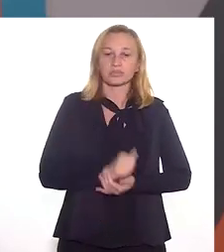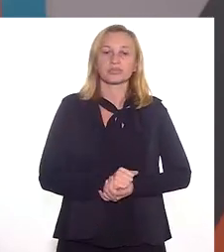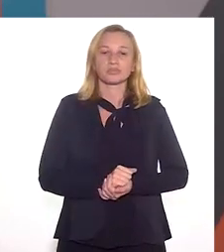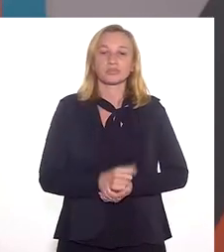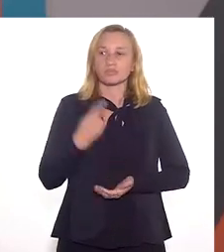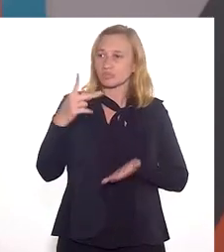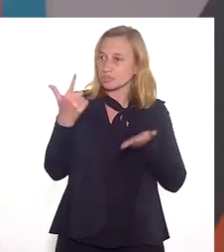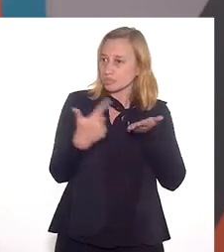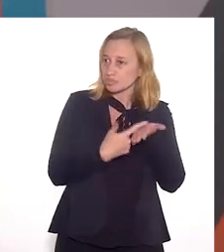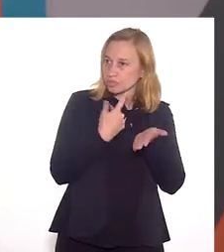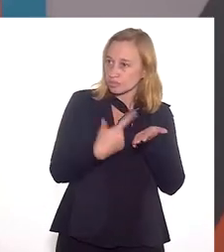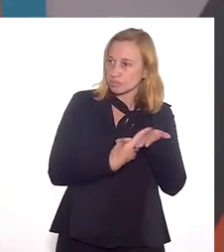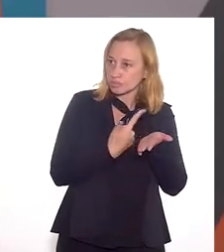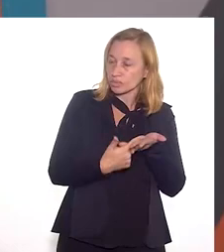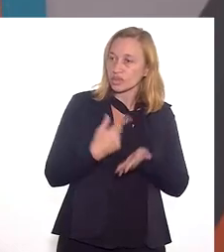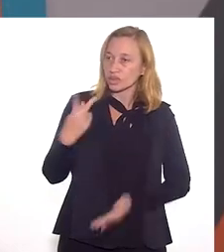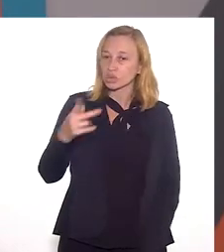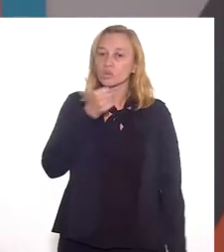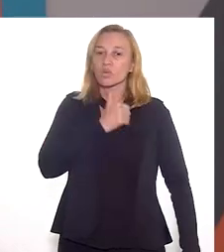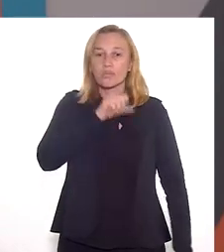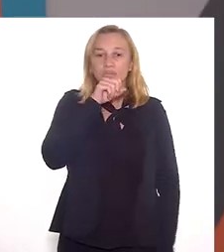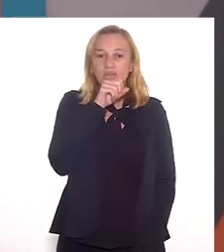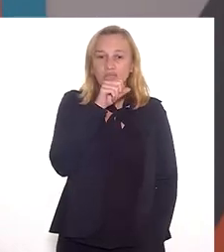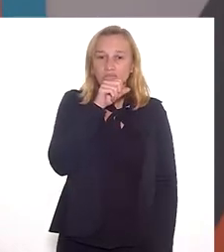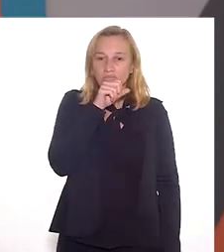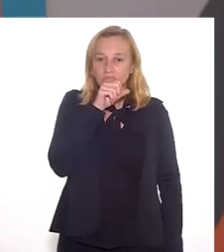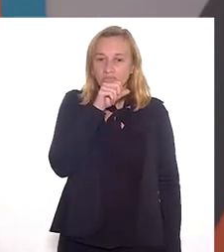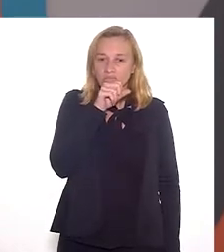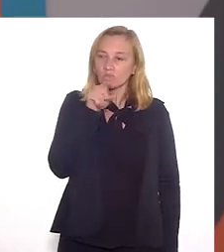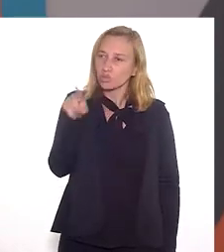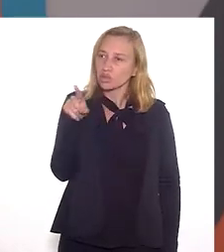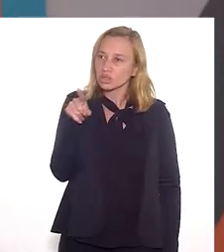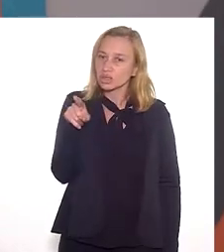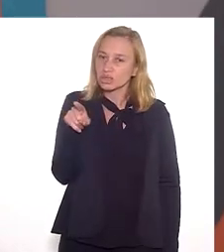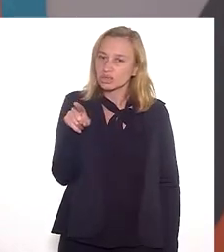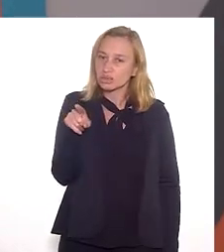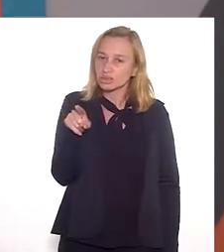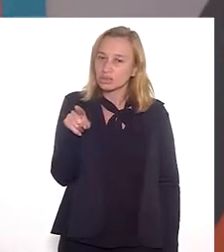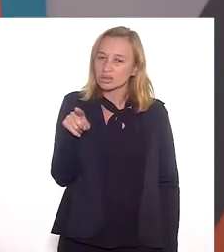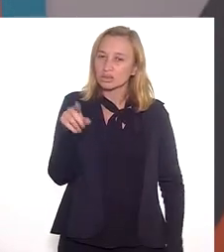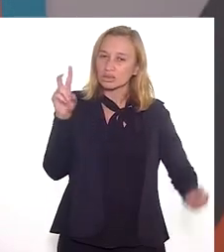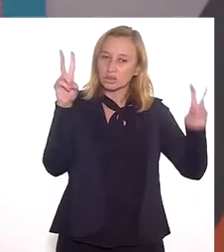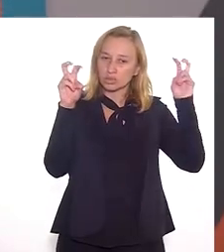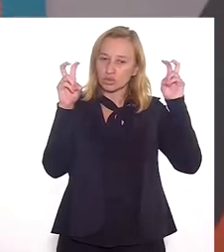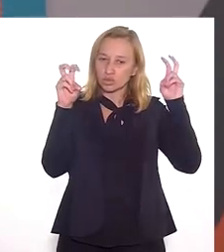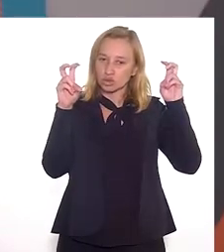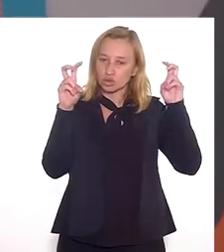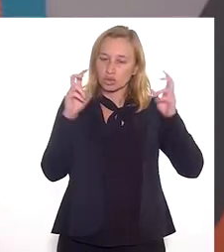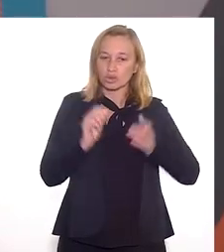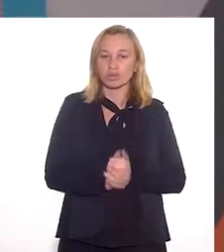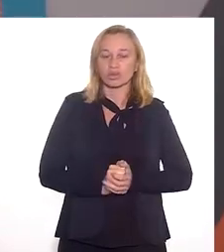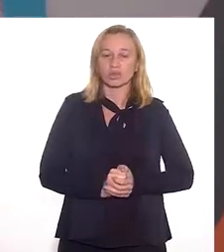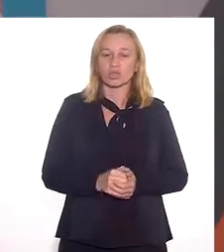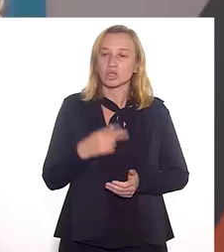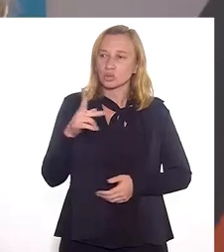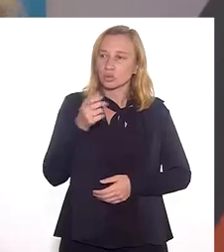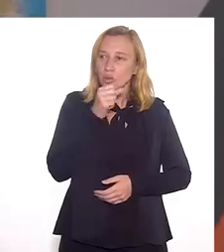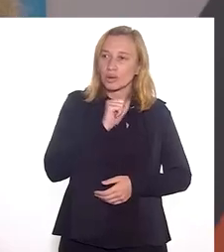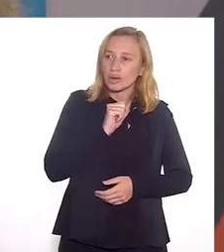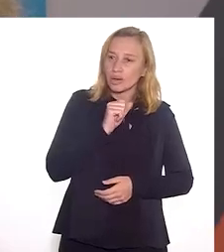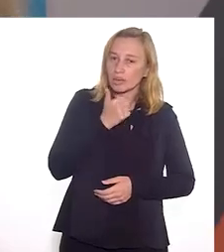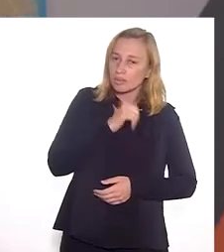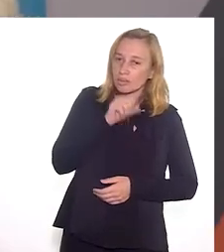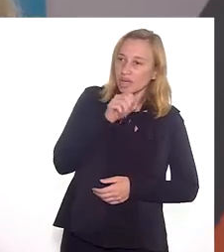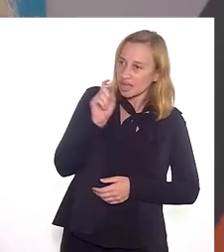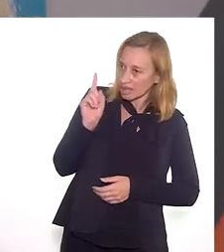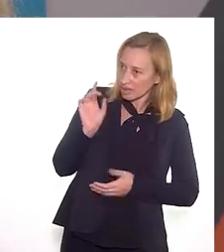uma entrevista onde você disse que sobre o seu livro, que a sua mãe, você colocou esse